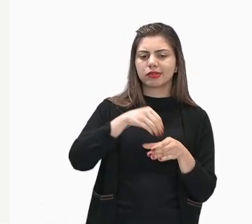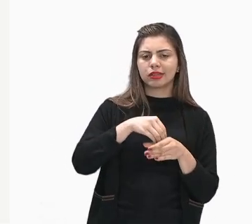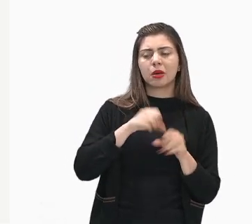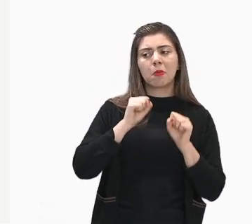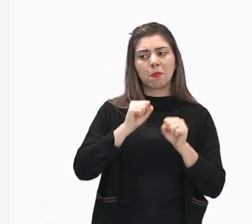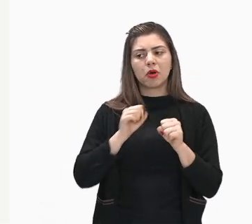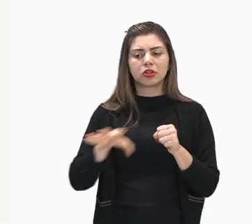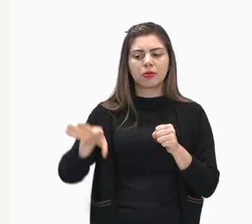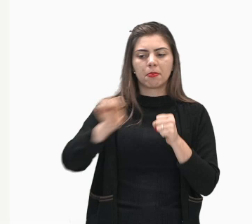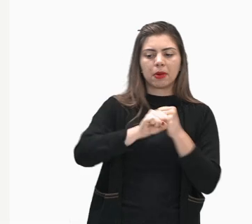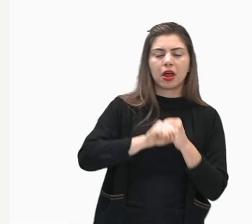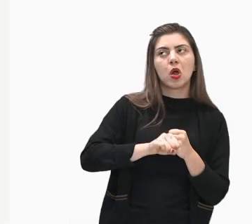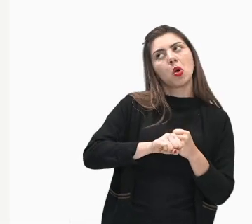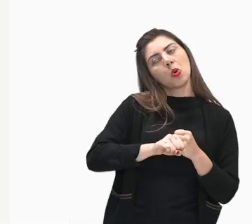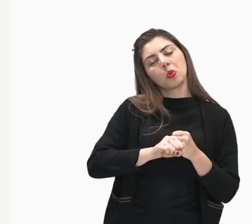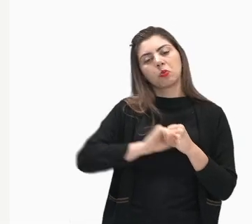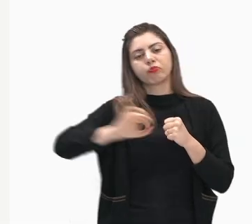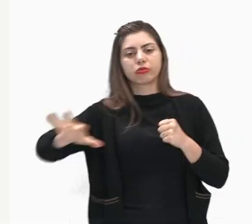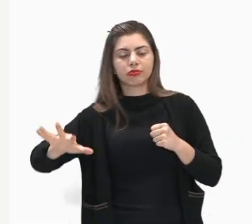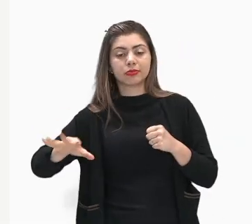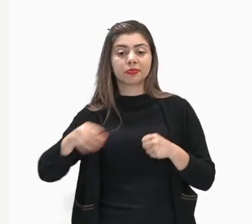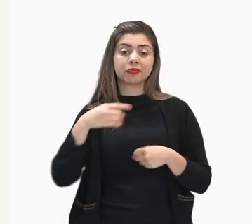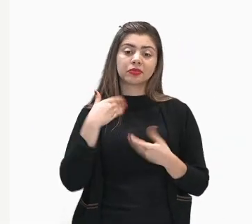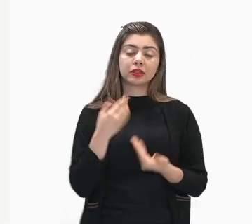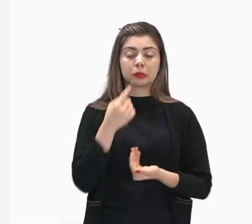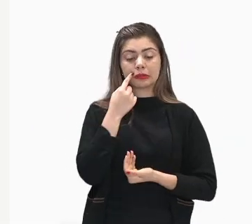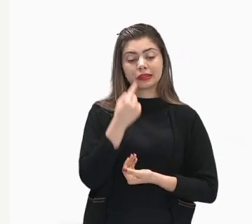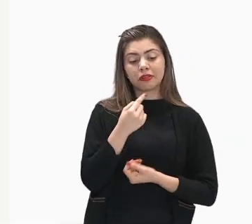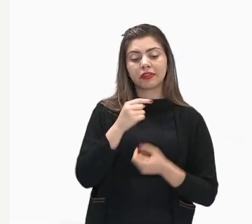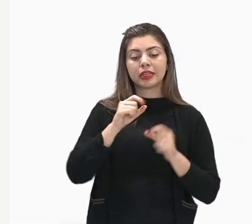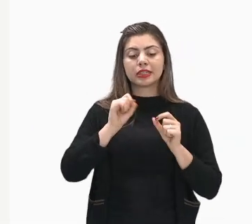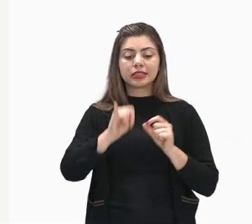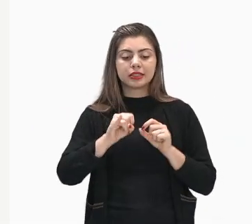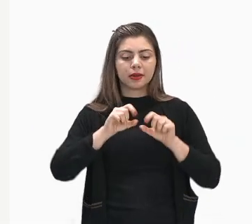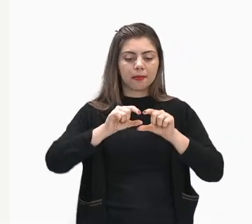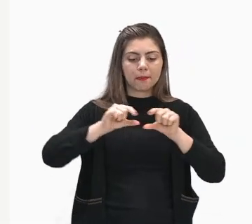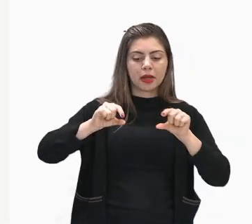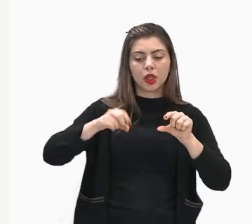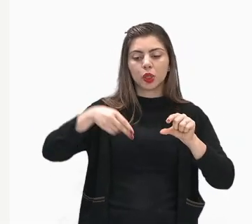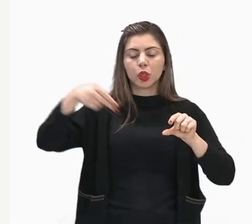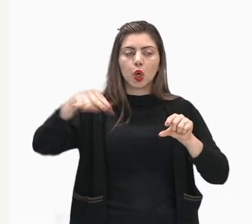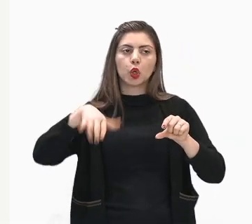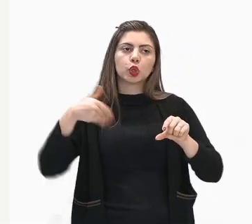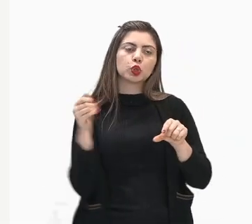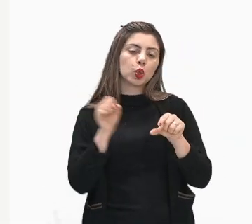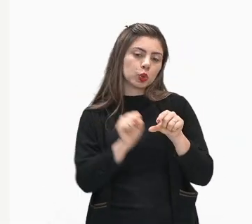ou repulsiva, dependendo do polo que você está aproximando o ímã, né, do